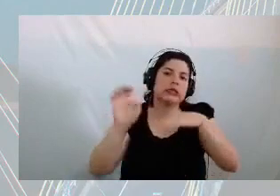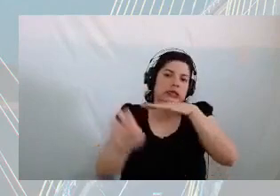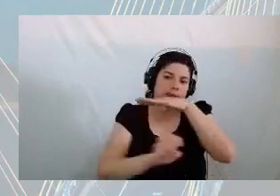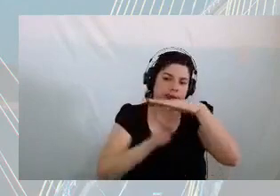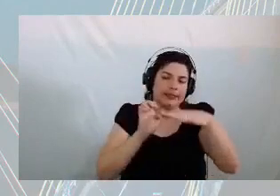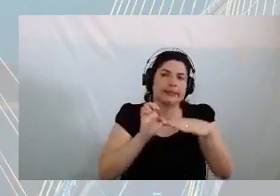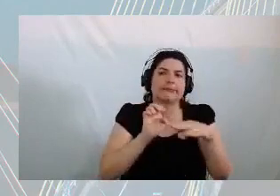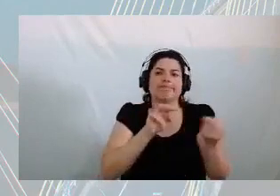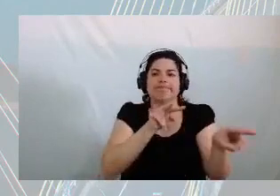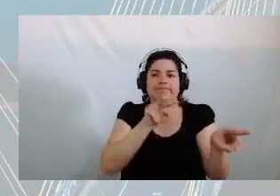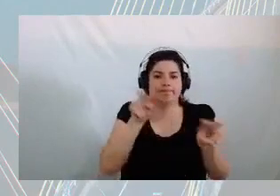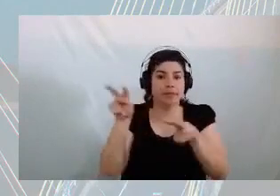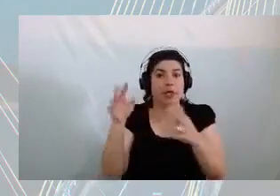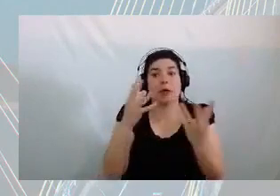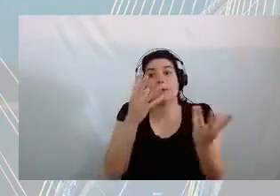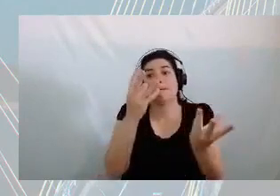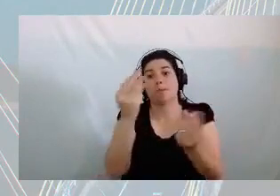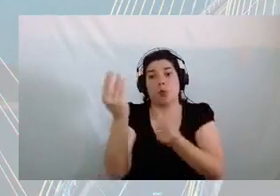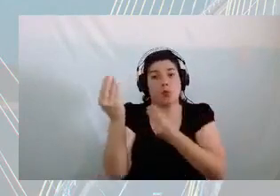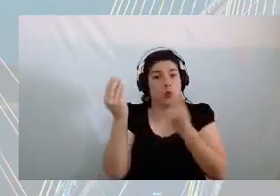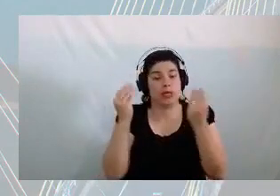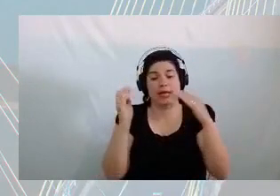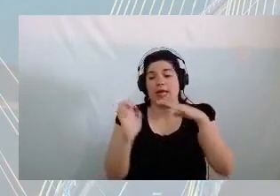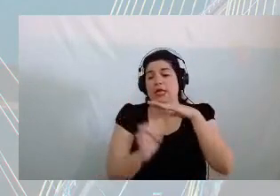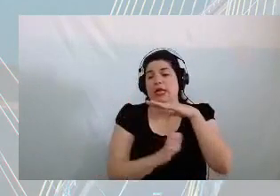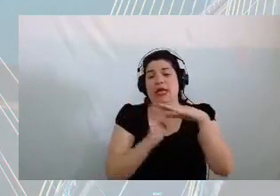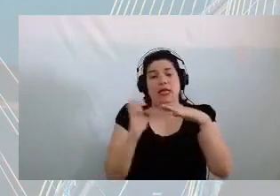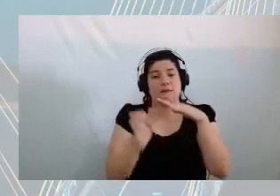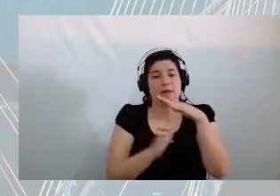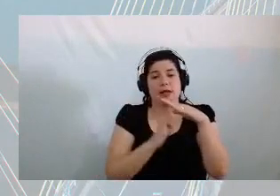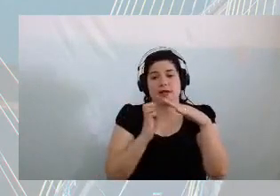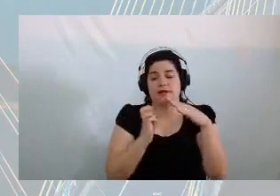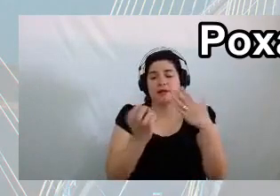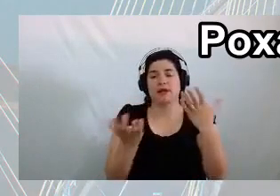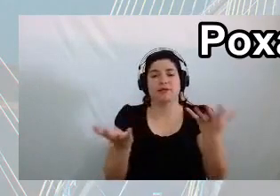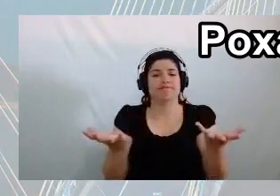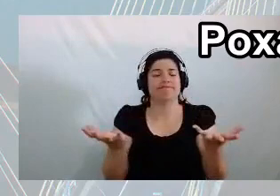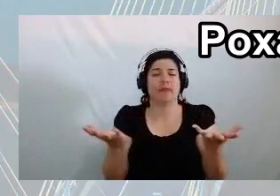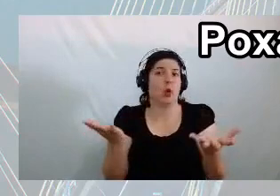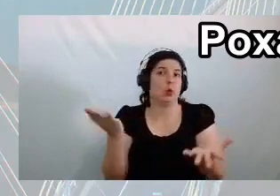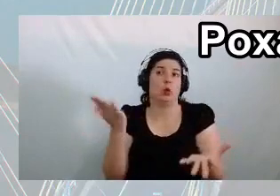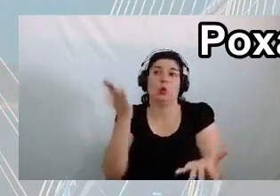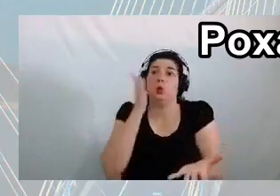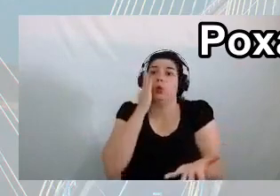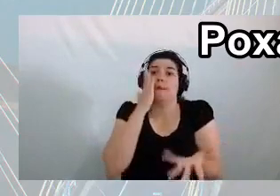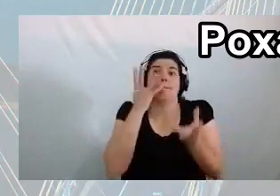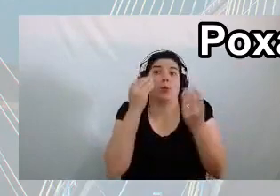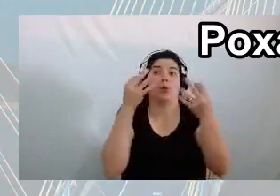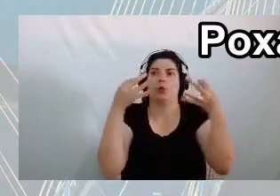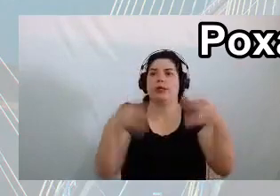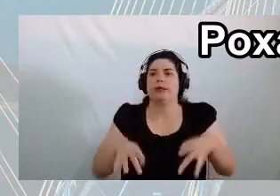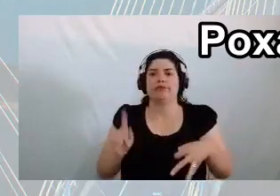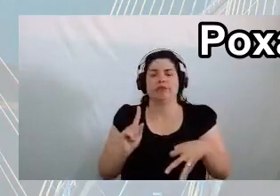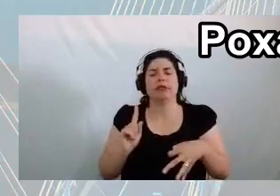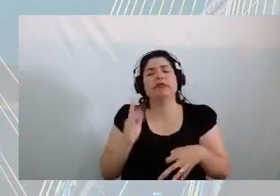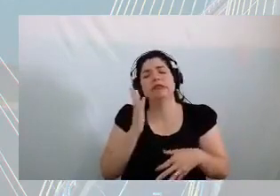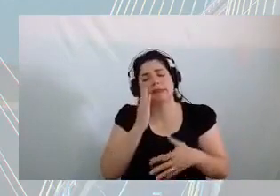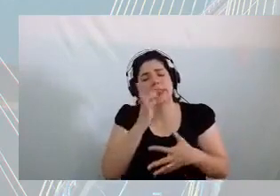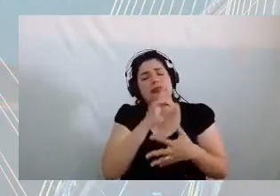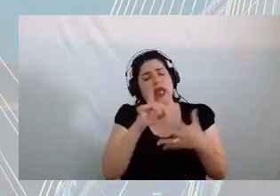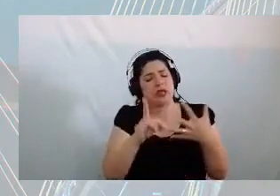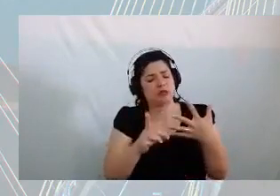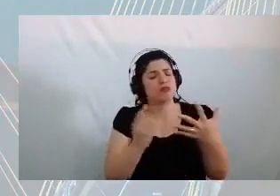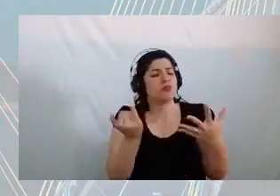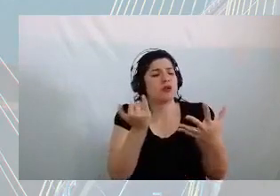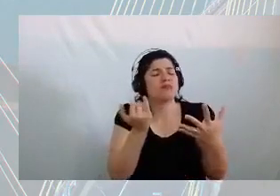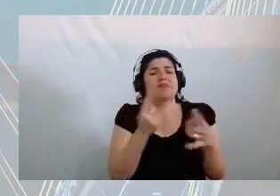vê que tem muitas empresas que não estão num patamar ainda nem de saber muito bem. Poxa, eu sei que o dado é importante, mas como que eu começo? Da onde